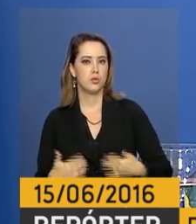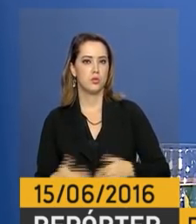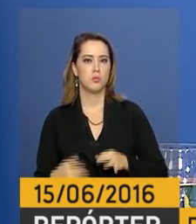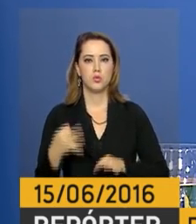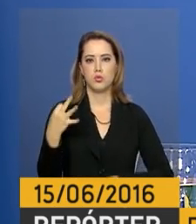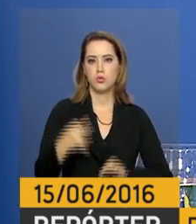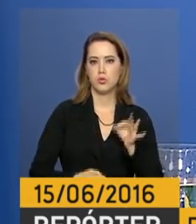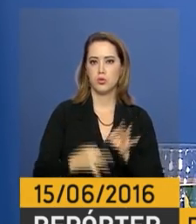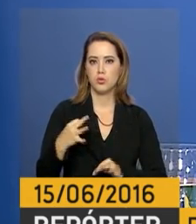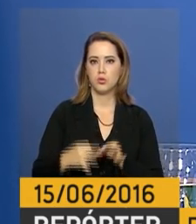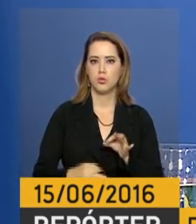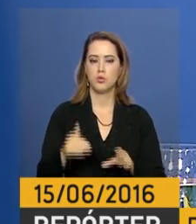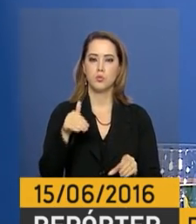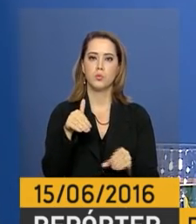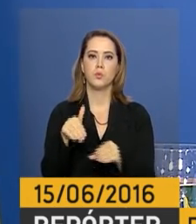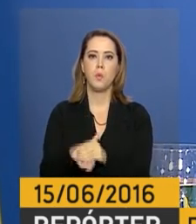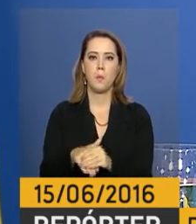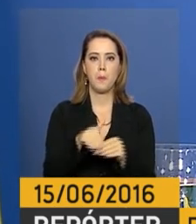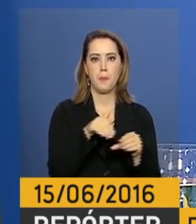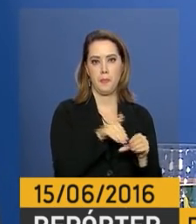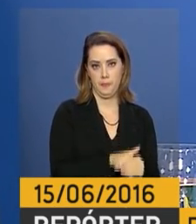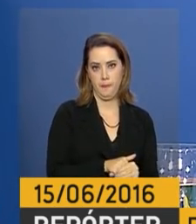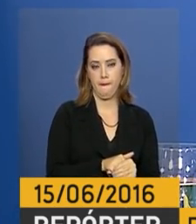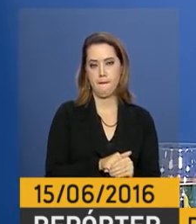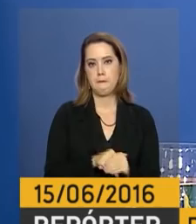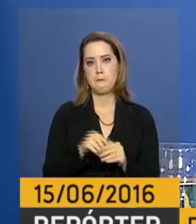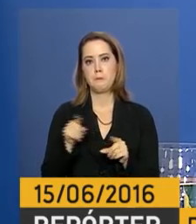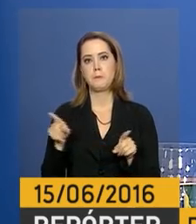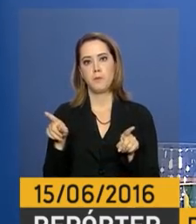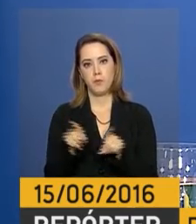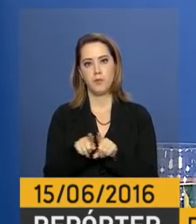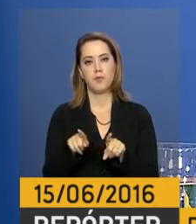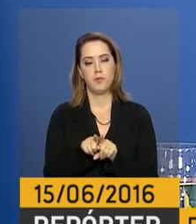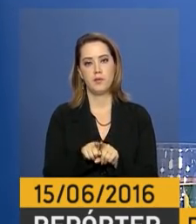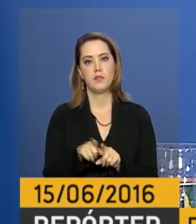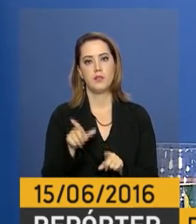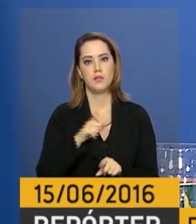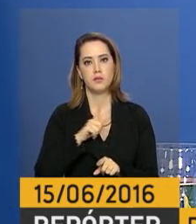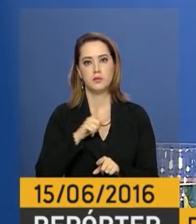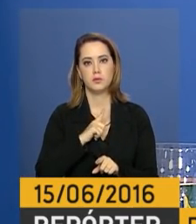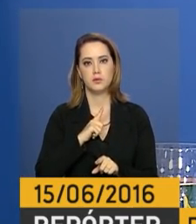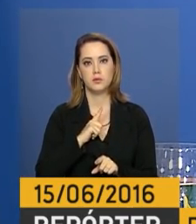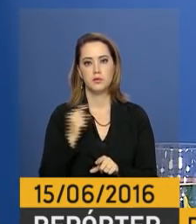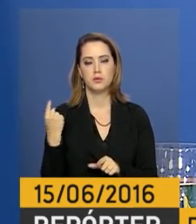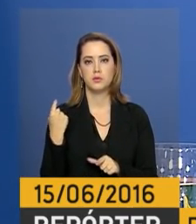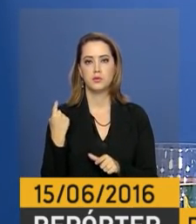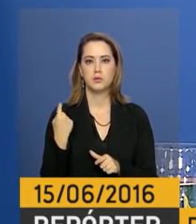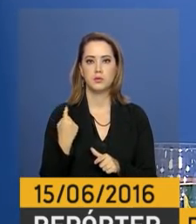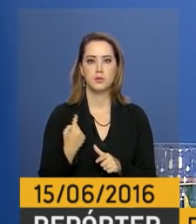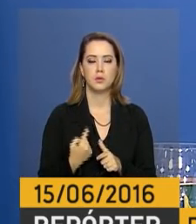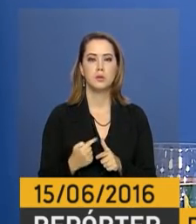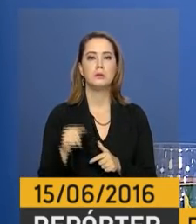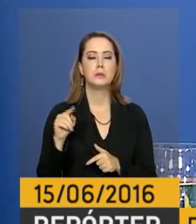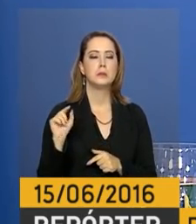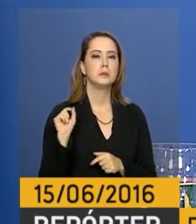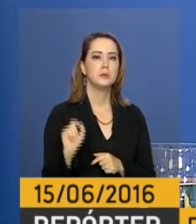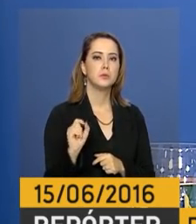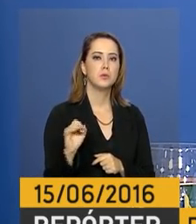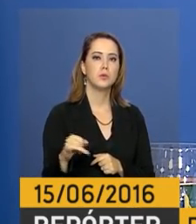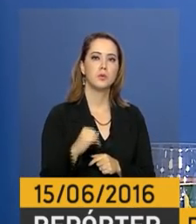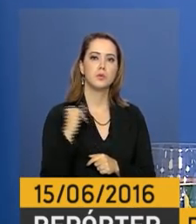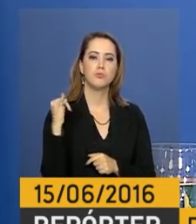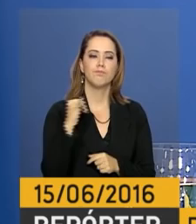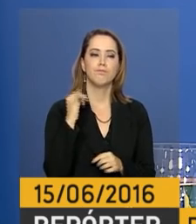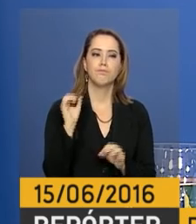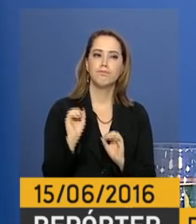com eleições. E aqui existe um item eh importante que é possíveis